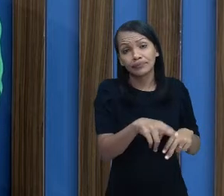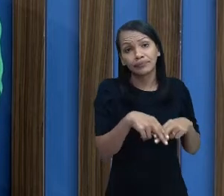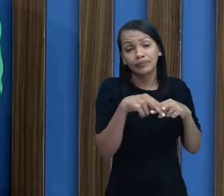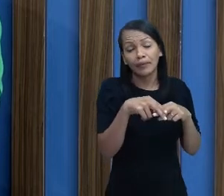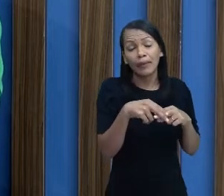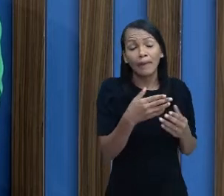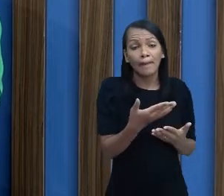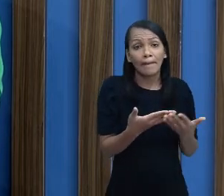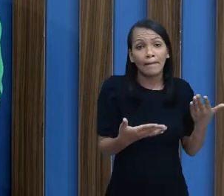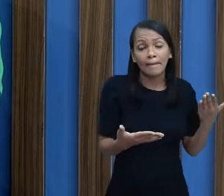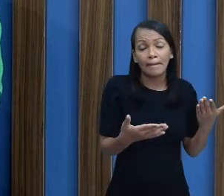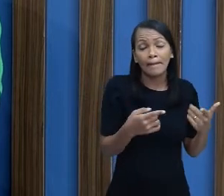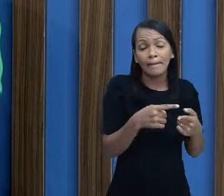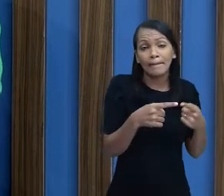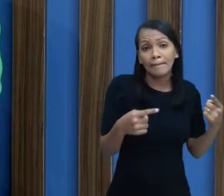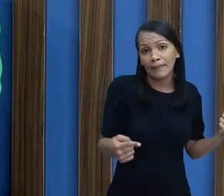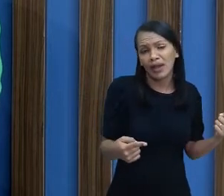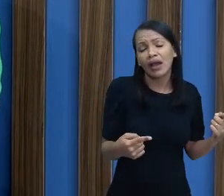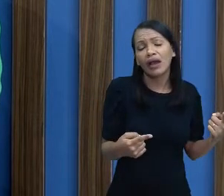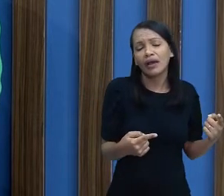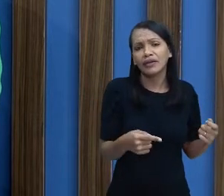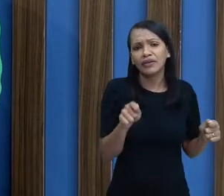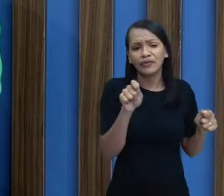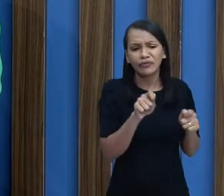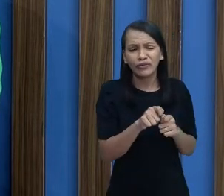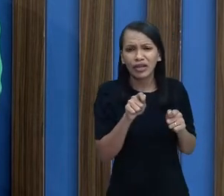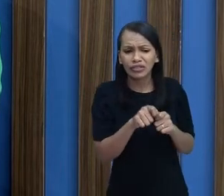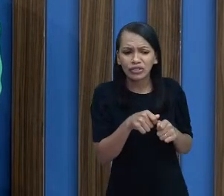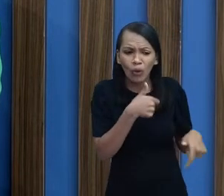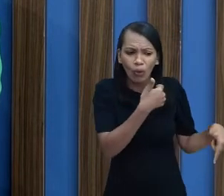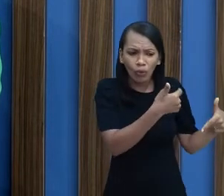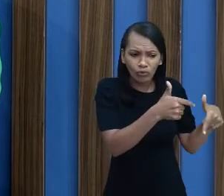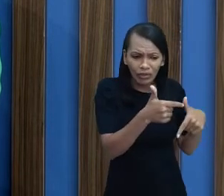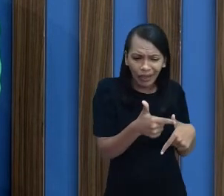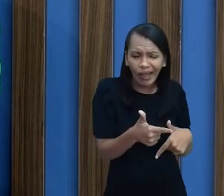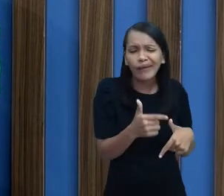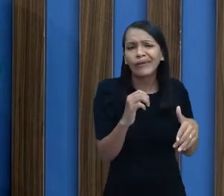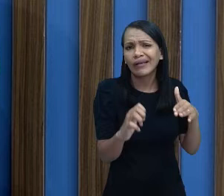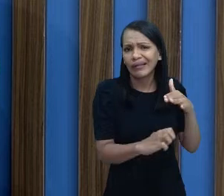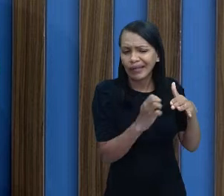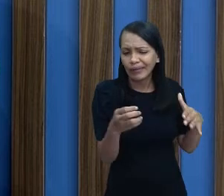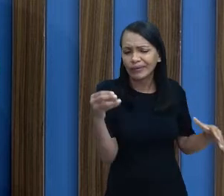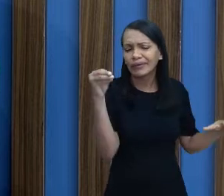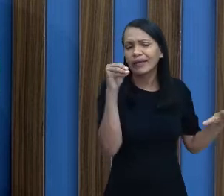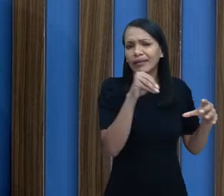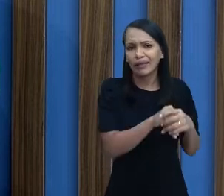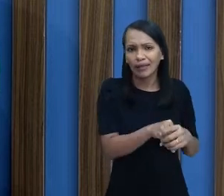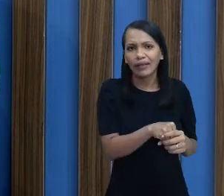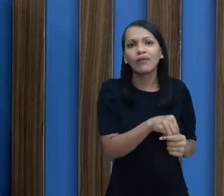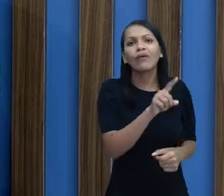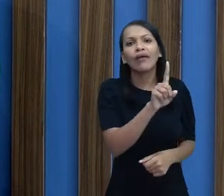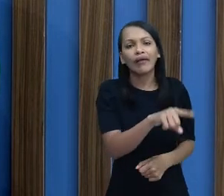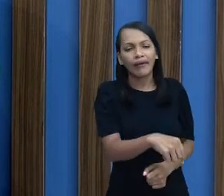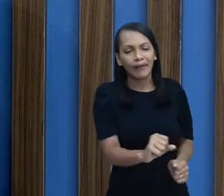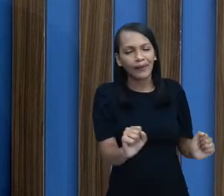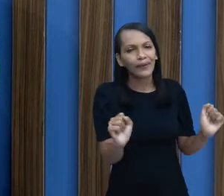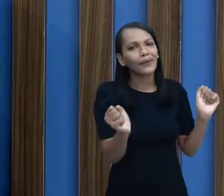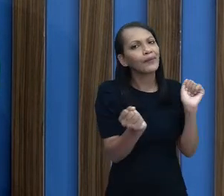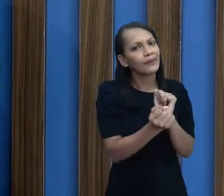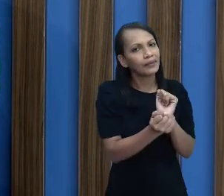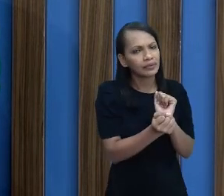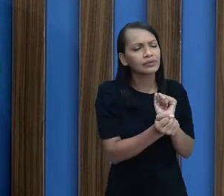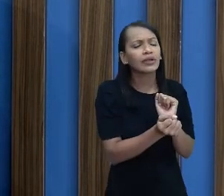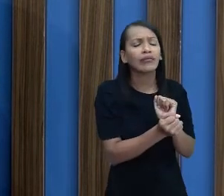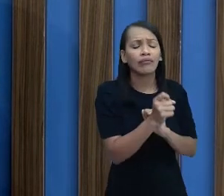de obra escrava. Não é? Então, as empresas agroindustriais daquela época, né, aqui no Brasil vai